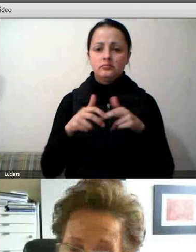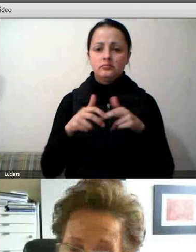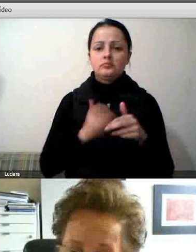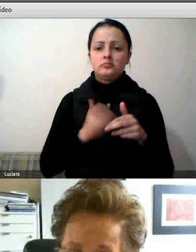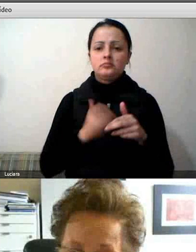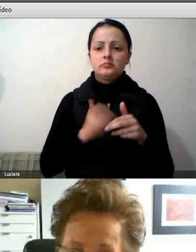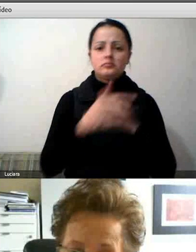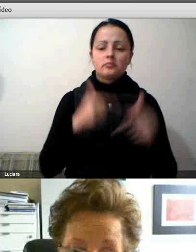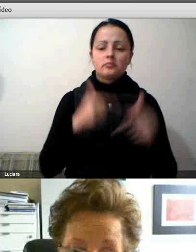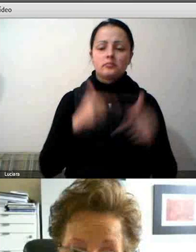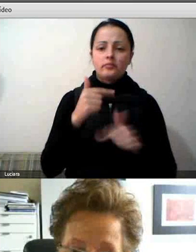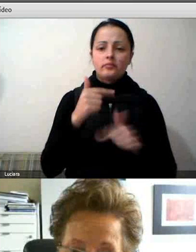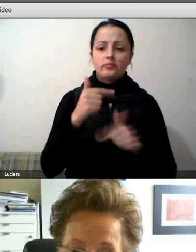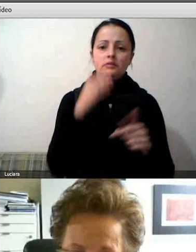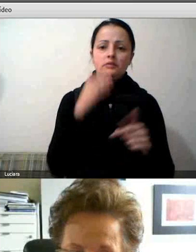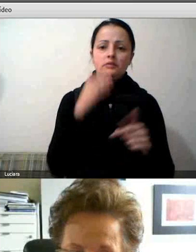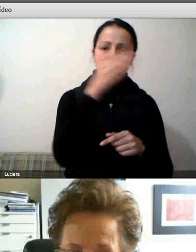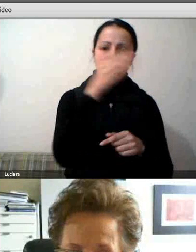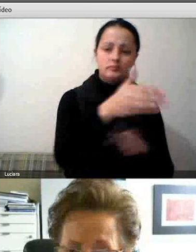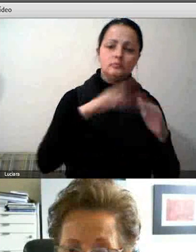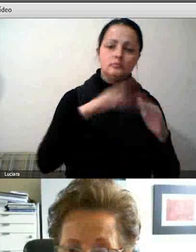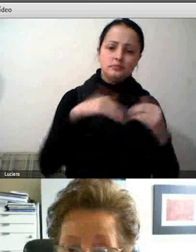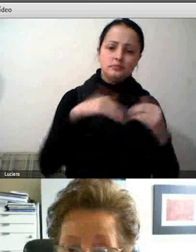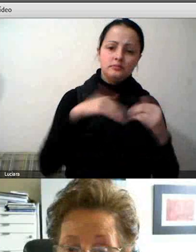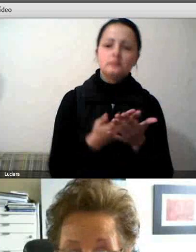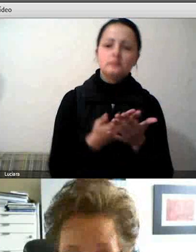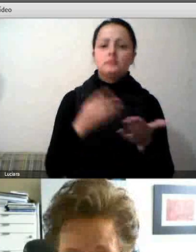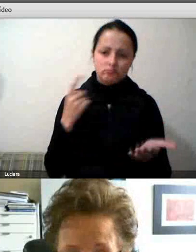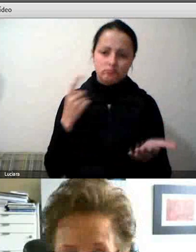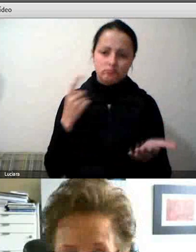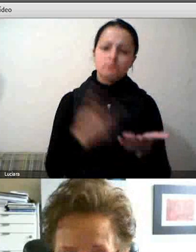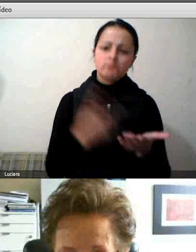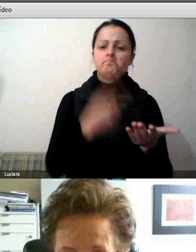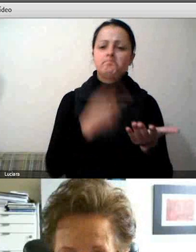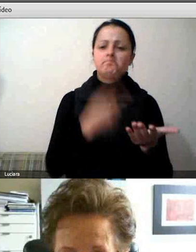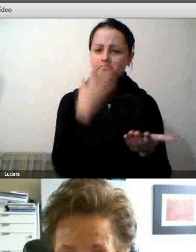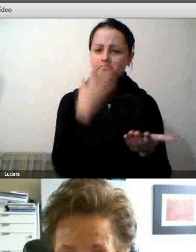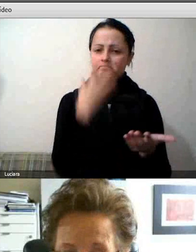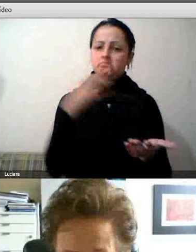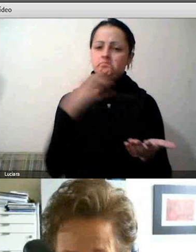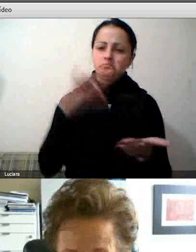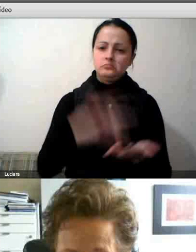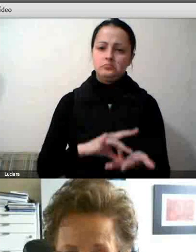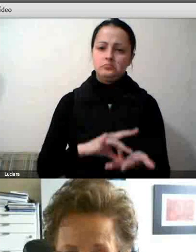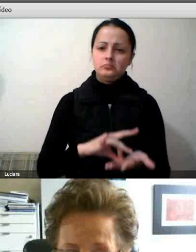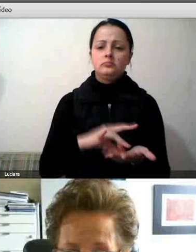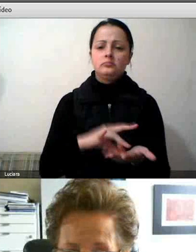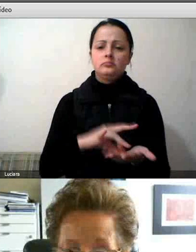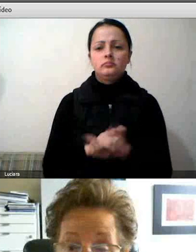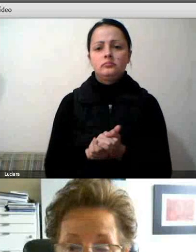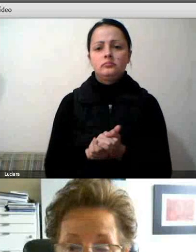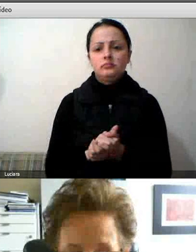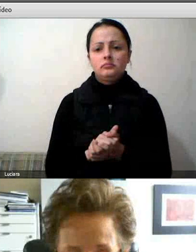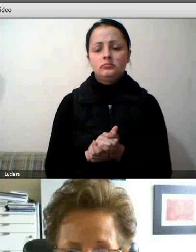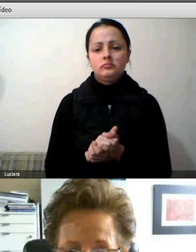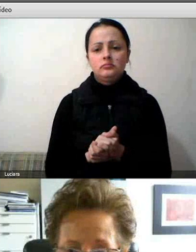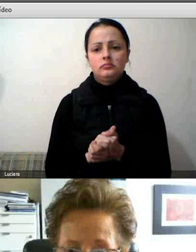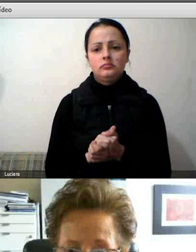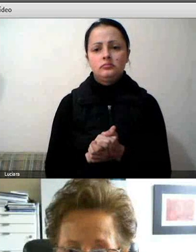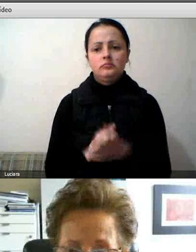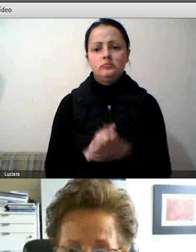a escola está aberta e a gente vai trabalhar dentro da escola. Mas no caso da pesquisa, né, não é o